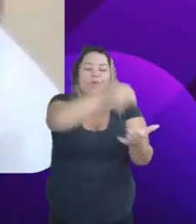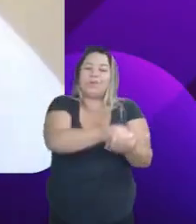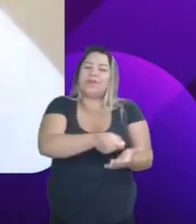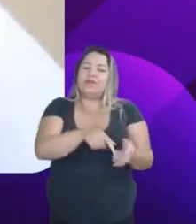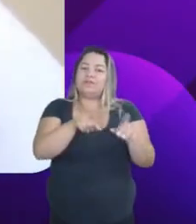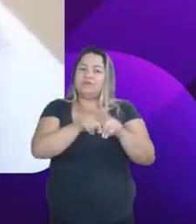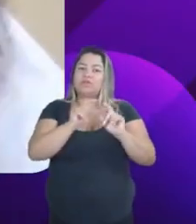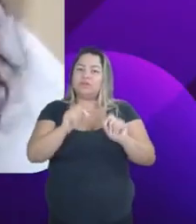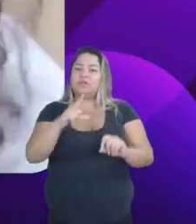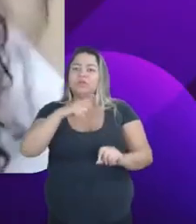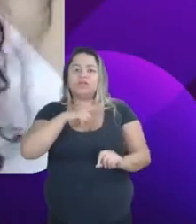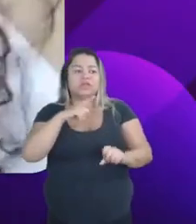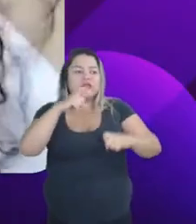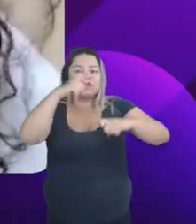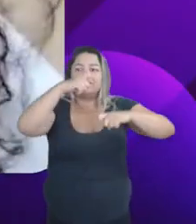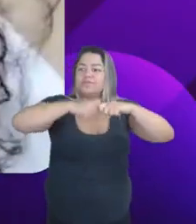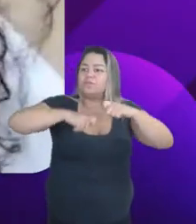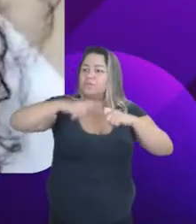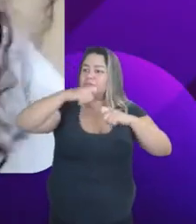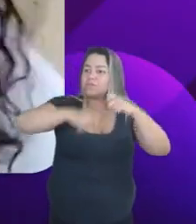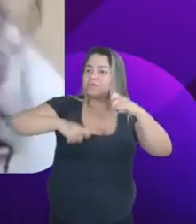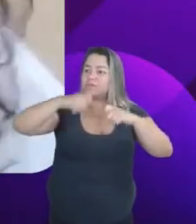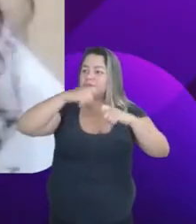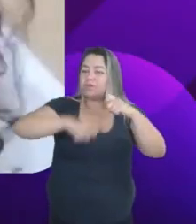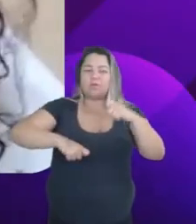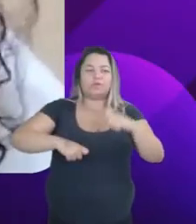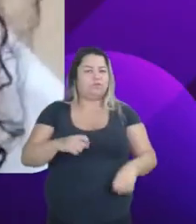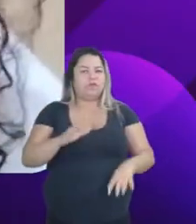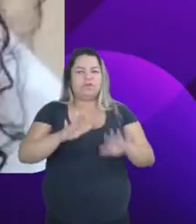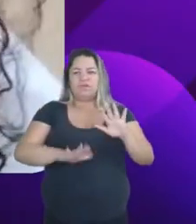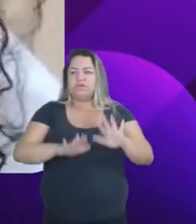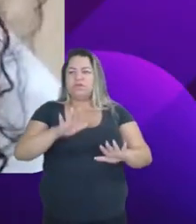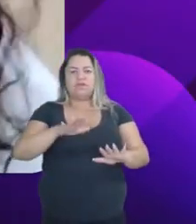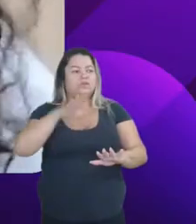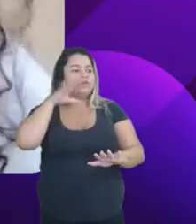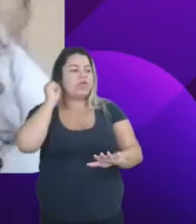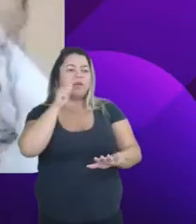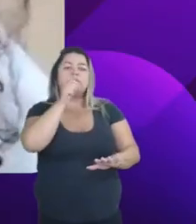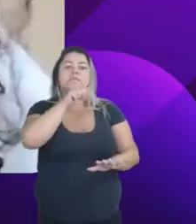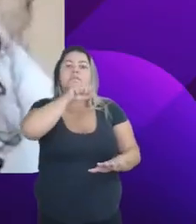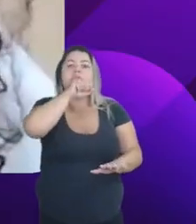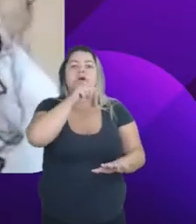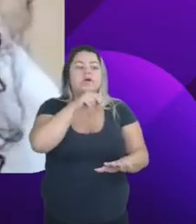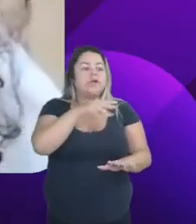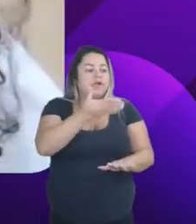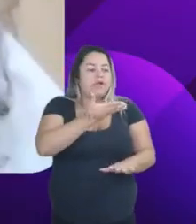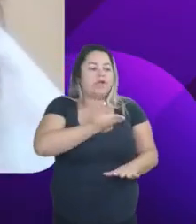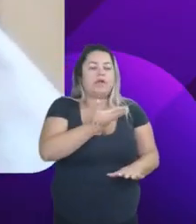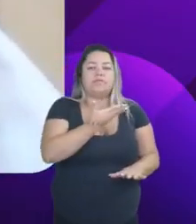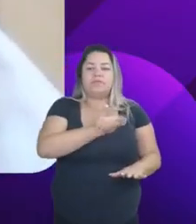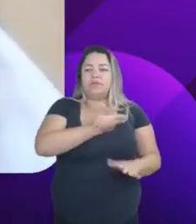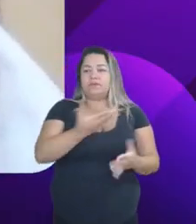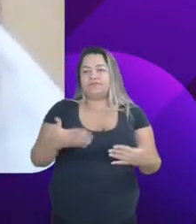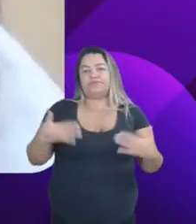obrigação de ter relações sexuais com seu companheiro. E, às vezes a gente ouve até de nossas mães, amigas próximas, algo do tipo,